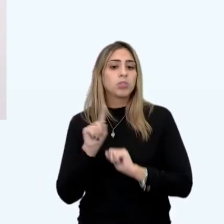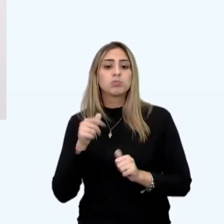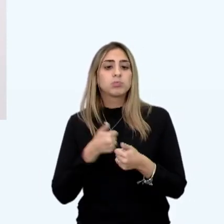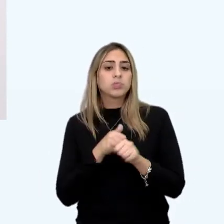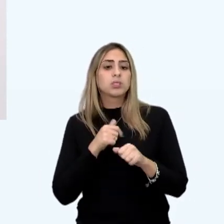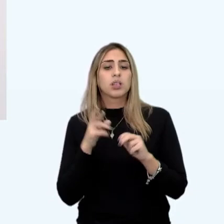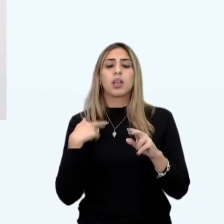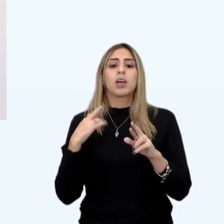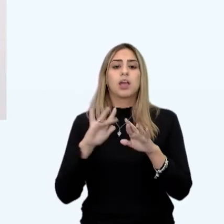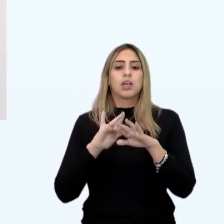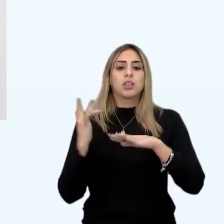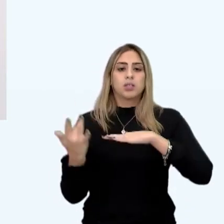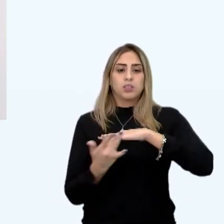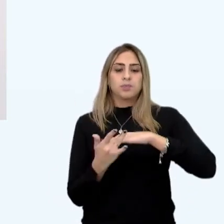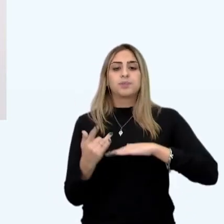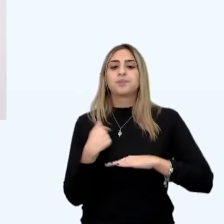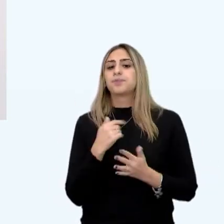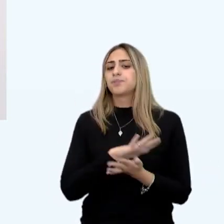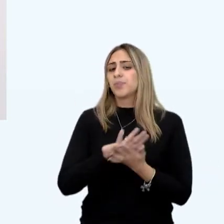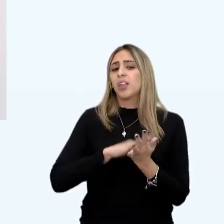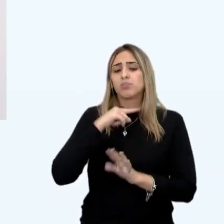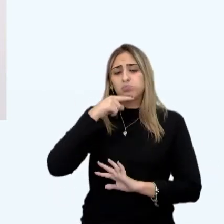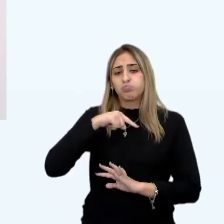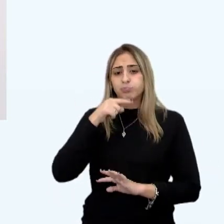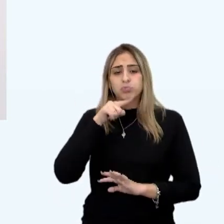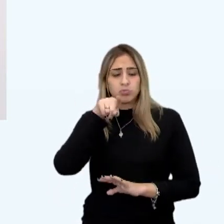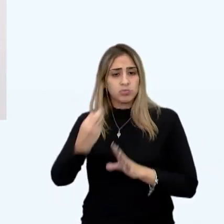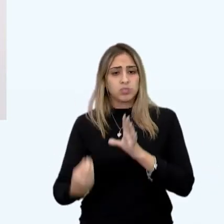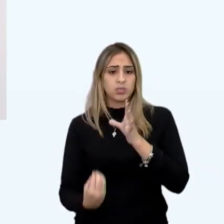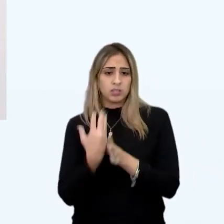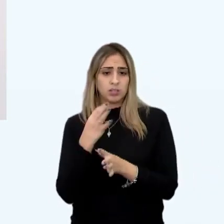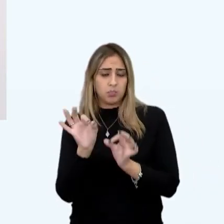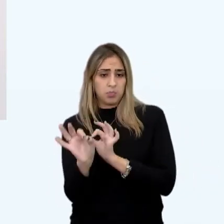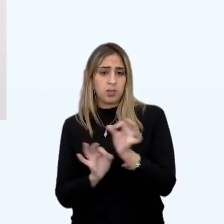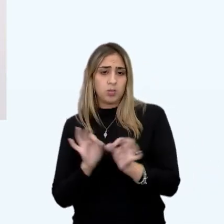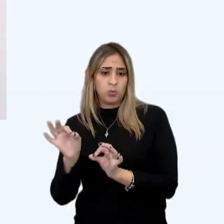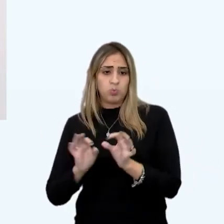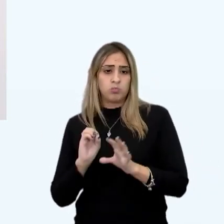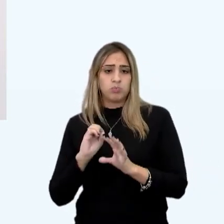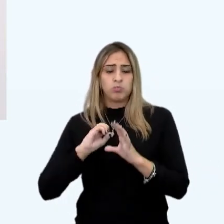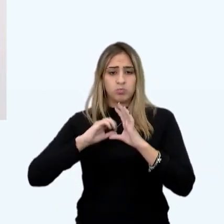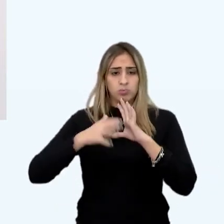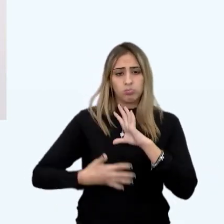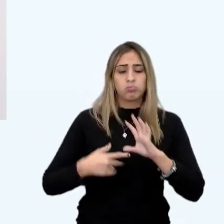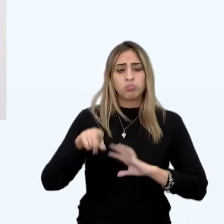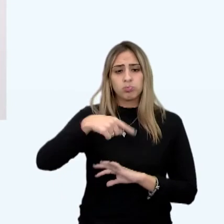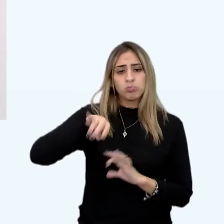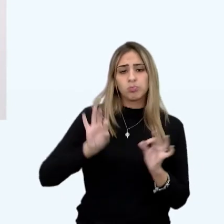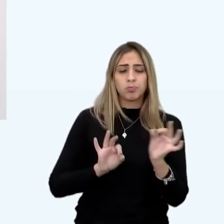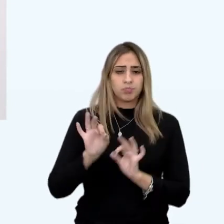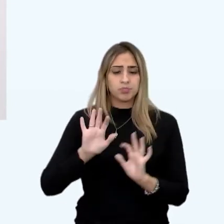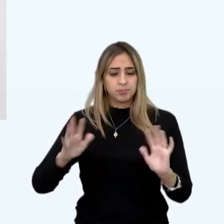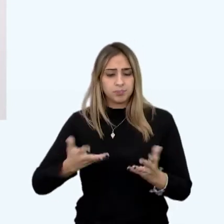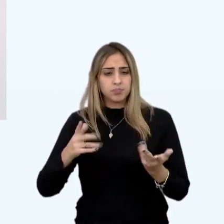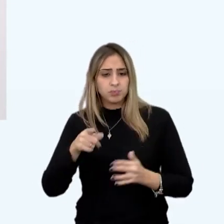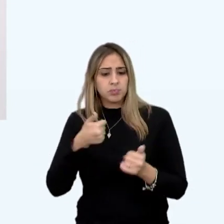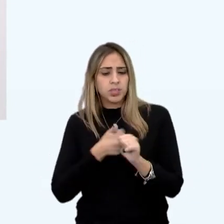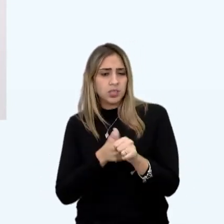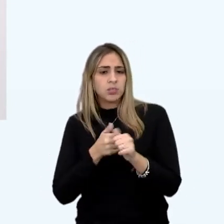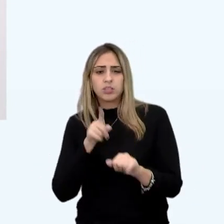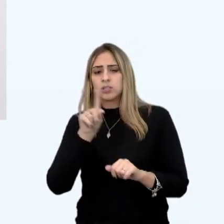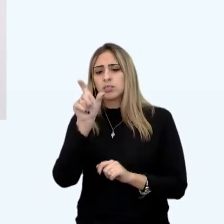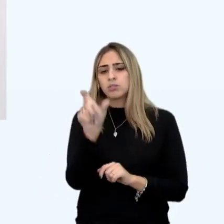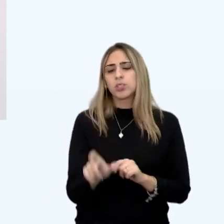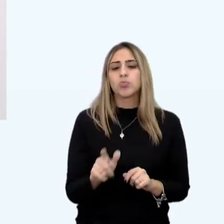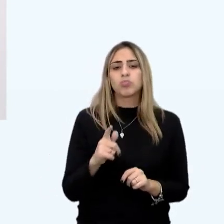nas redes sociais. E de nada adianta você criar um plano de conteúdo para que você engaje esses seguidores, sendo que eles não são